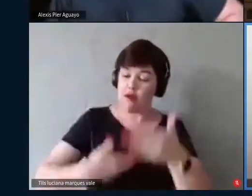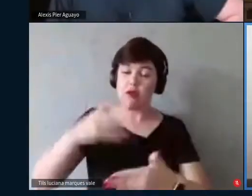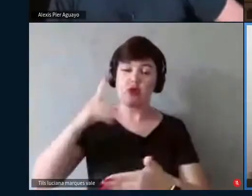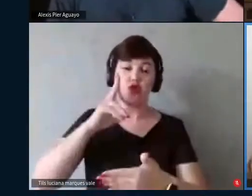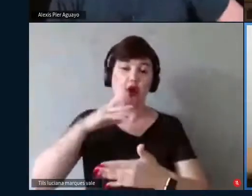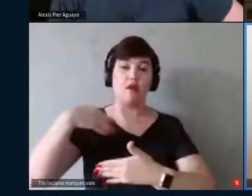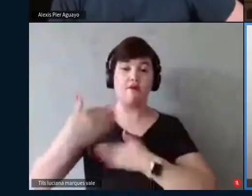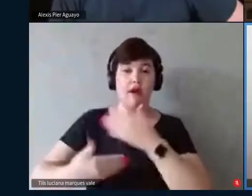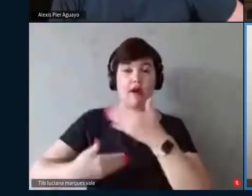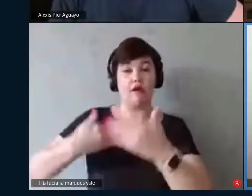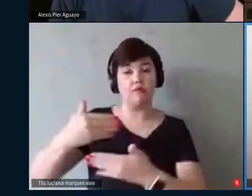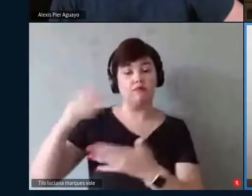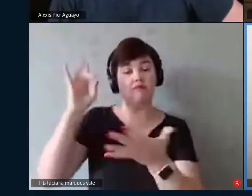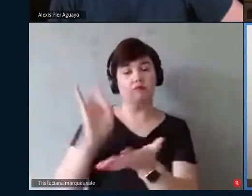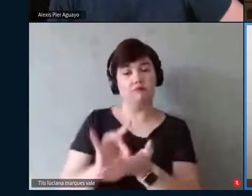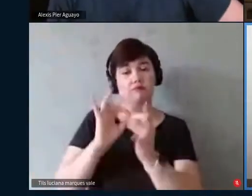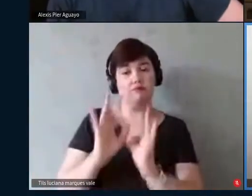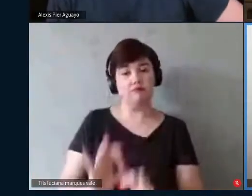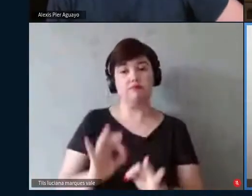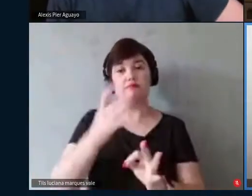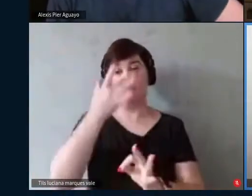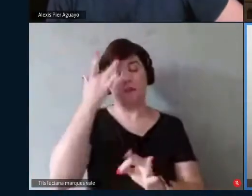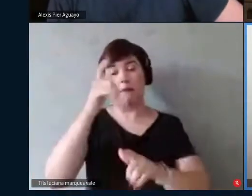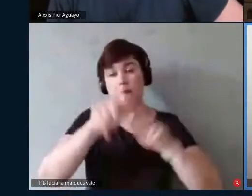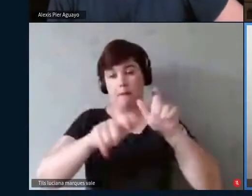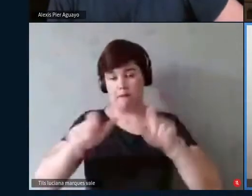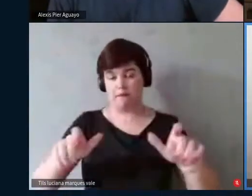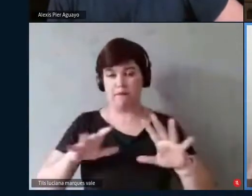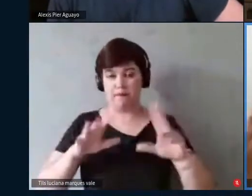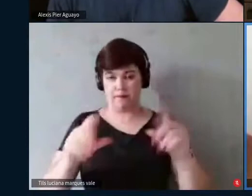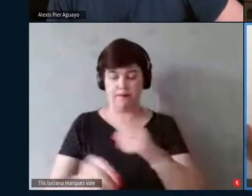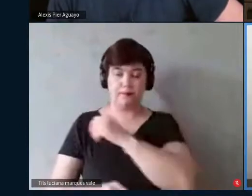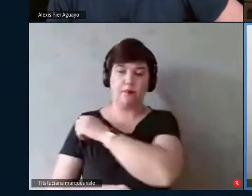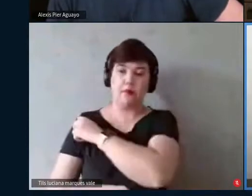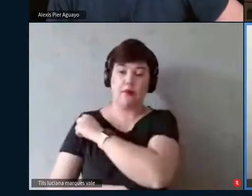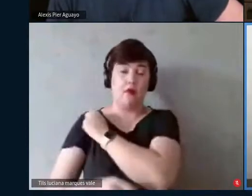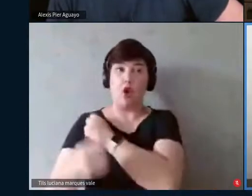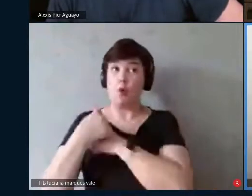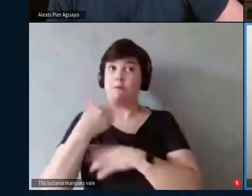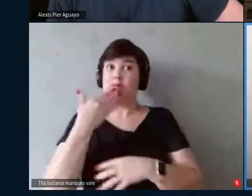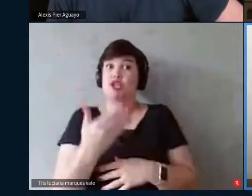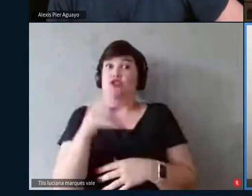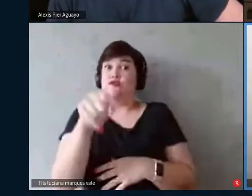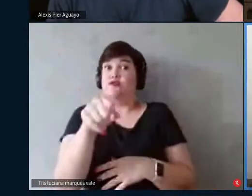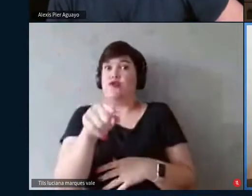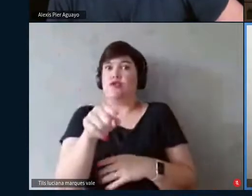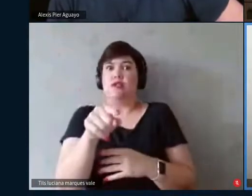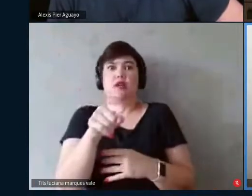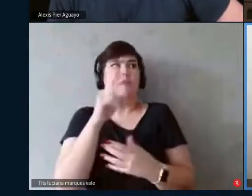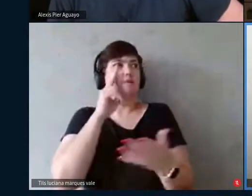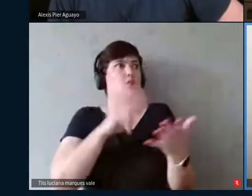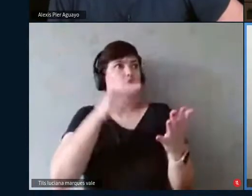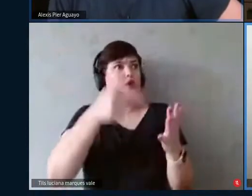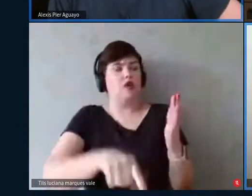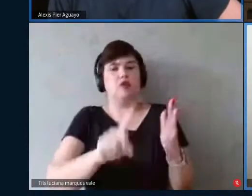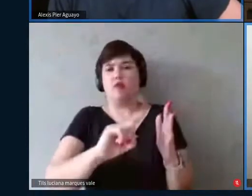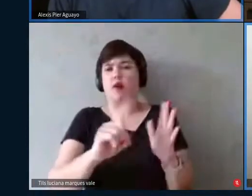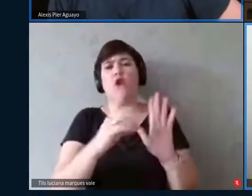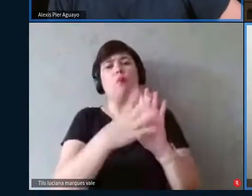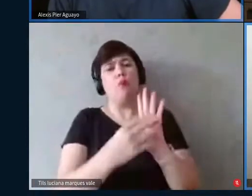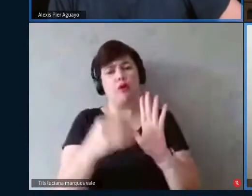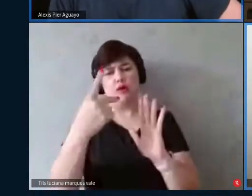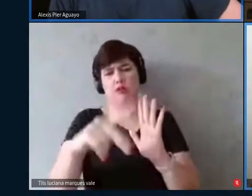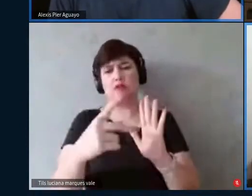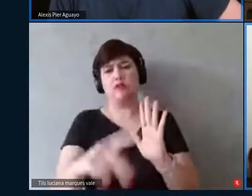construída concretamente com sujeitos sociais e tal, e tal, e tal. Enfim, não estou pedindo para você rever, porque esse é o modelo que você adotou. Não, tá?